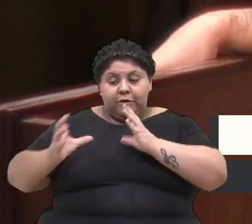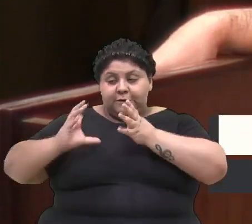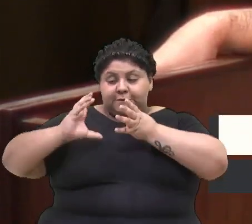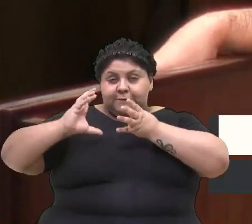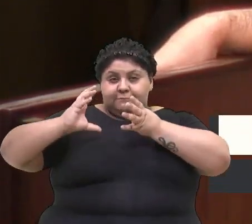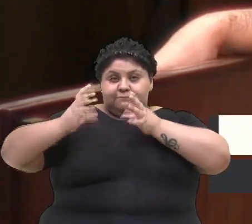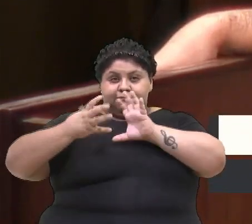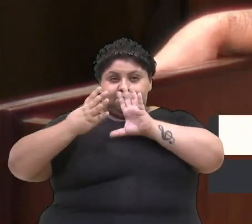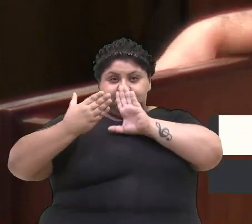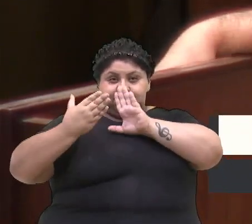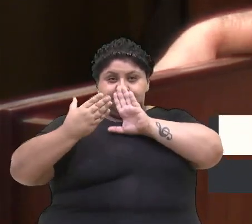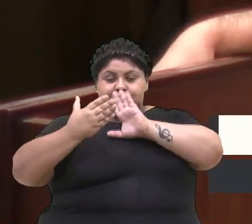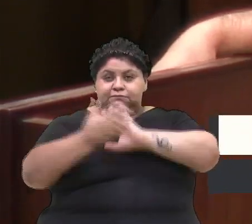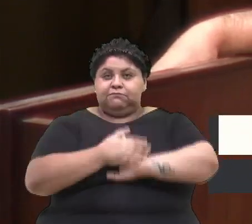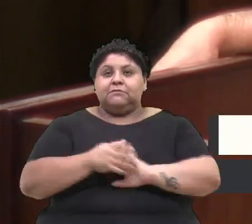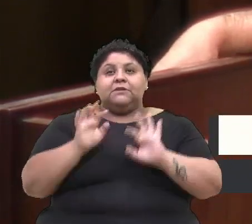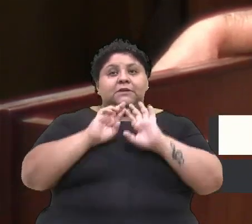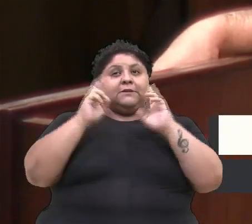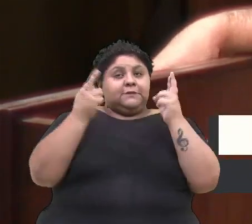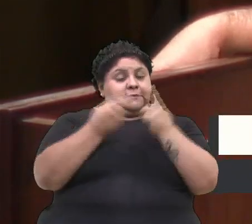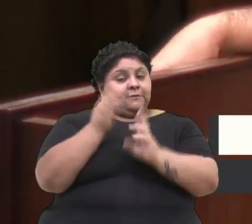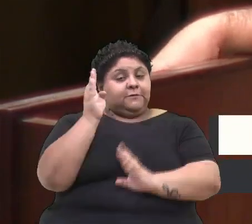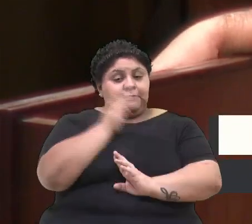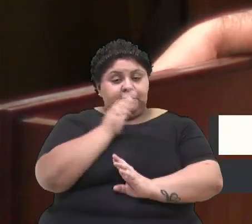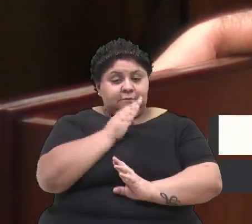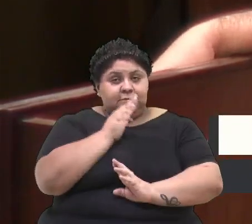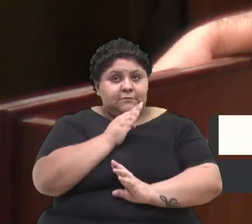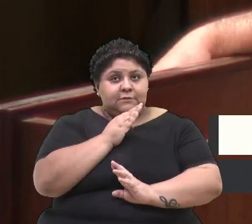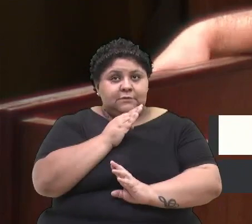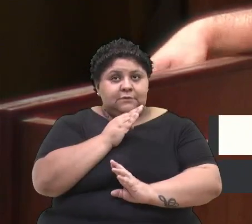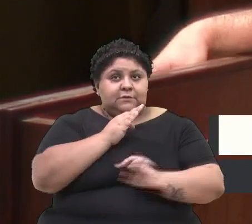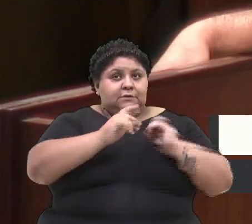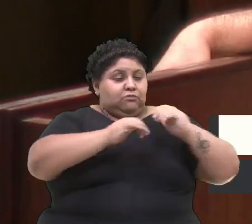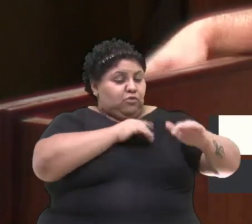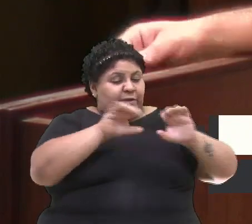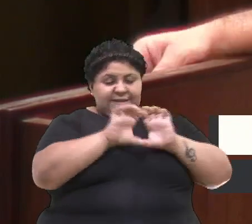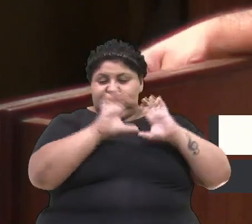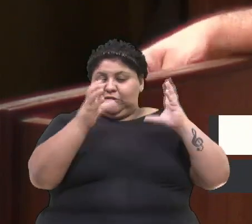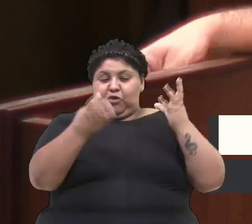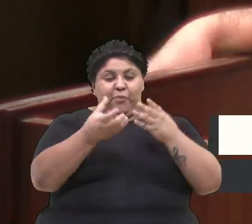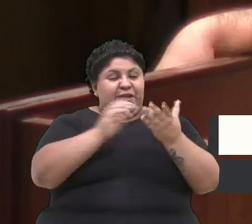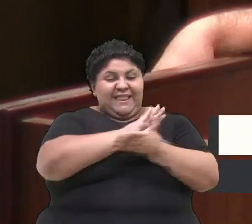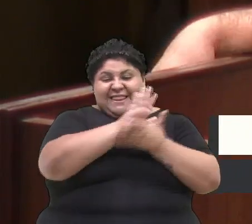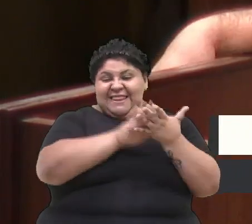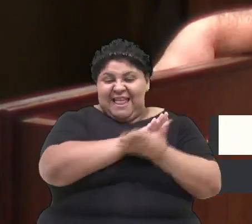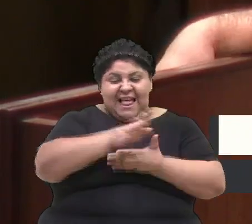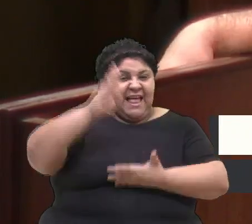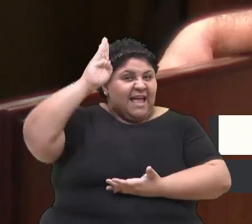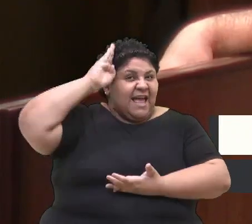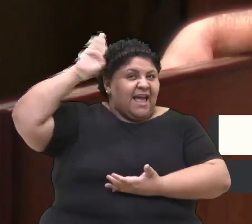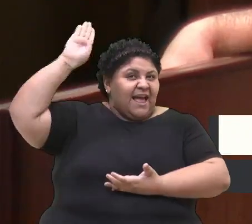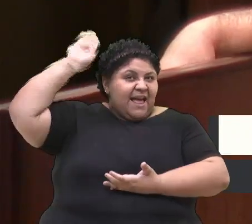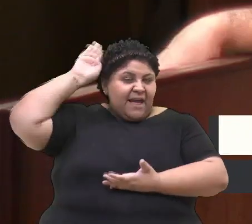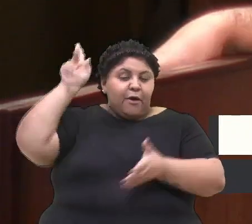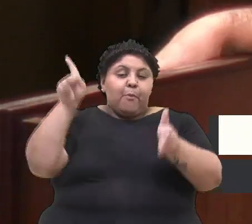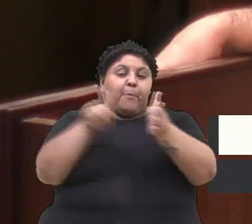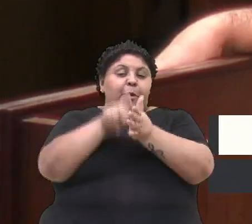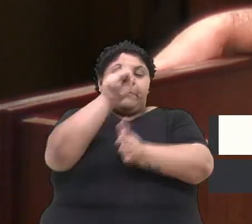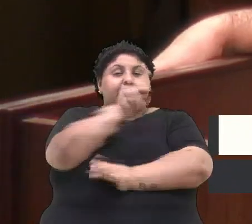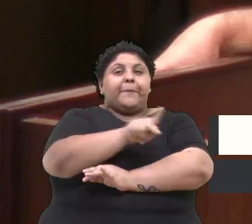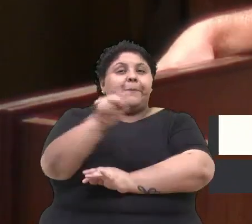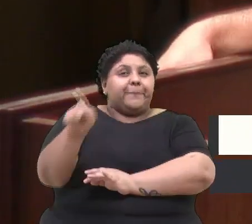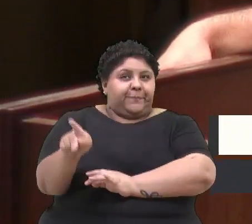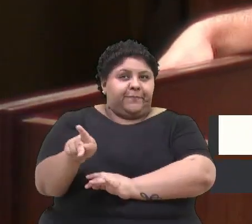reunião, feita às pressas, sem poder de mobilização da comunidade acadêmica, também dos próprios professores, né,